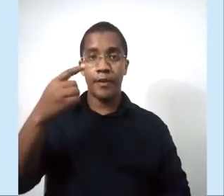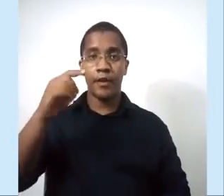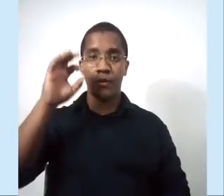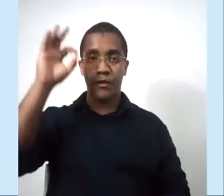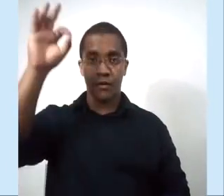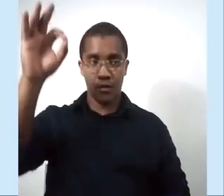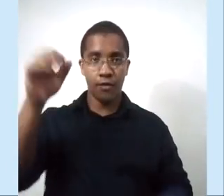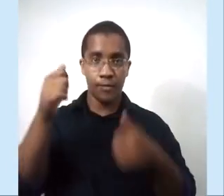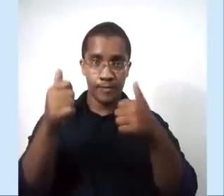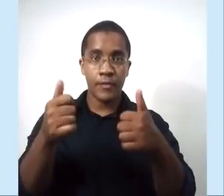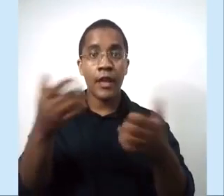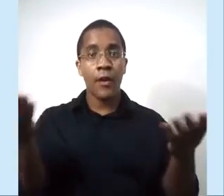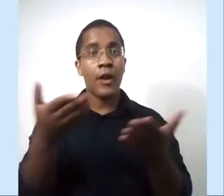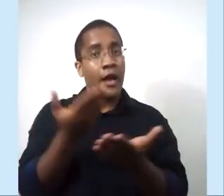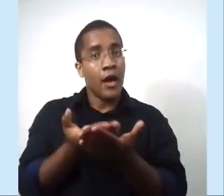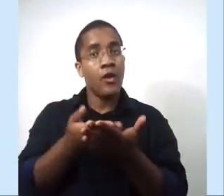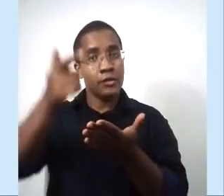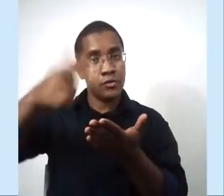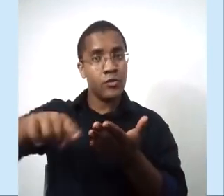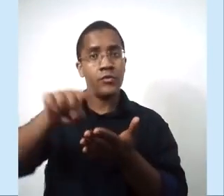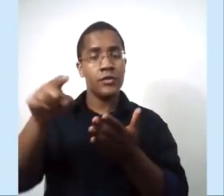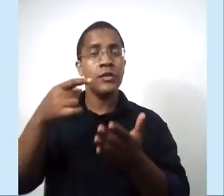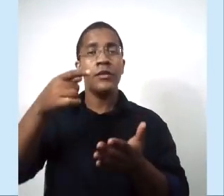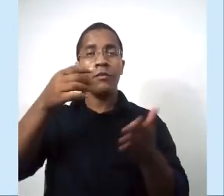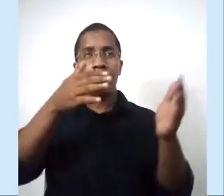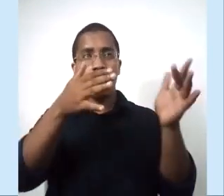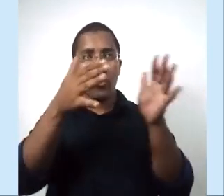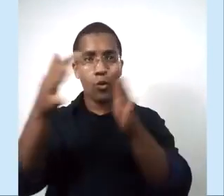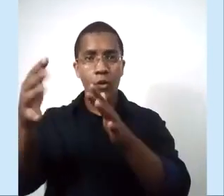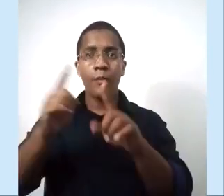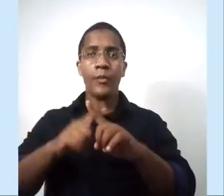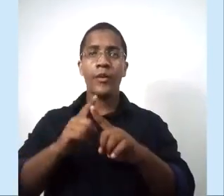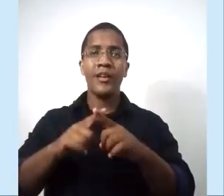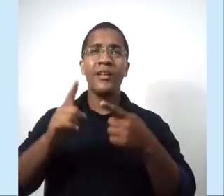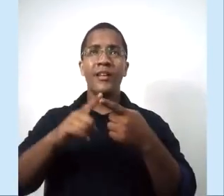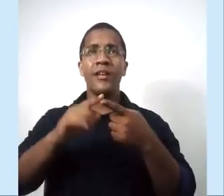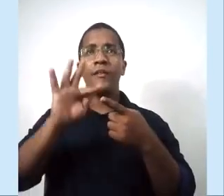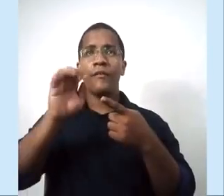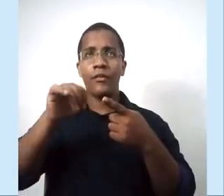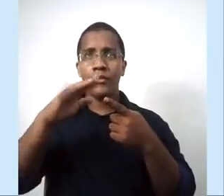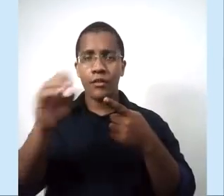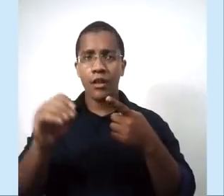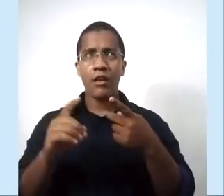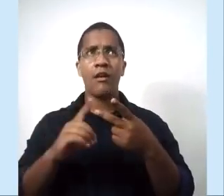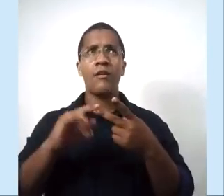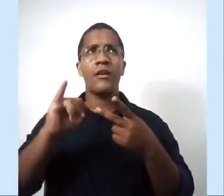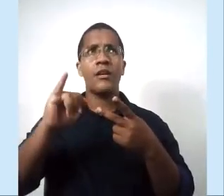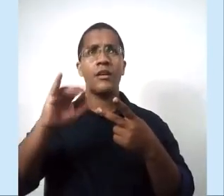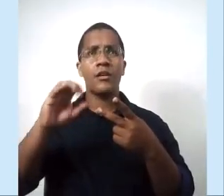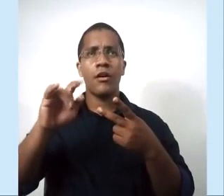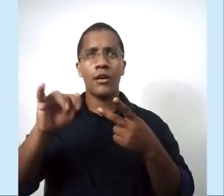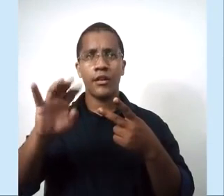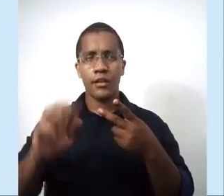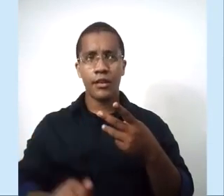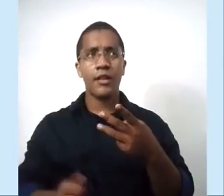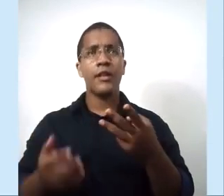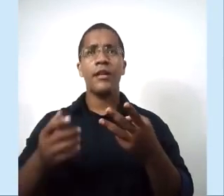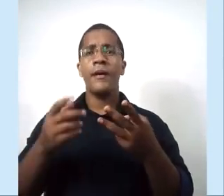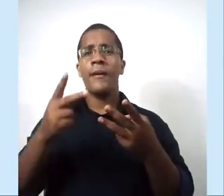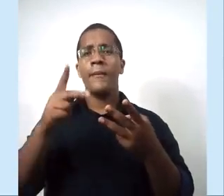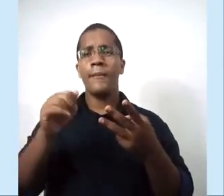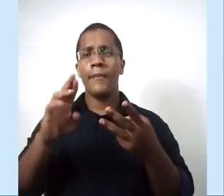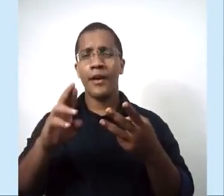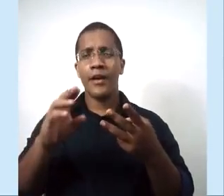aula, que esse conceito de função, essa ideia de incógnita, de pares